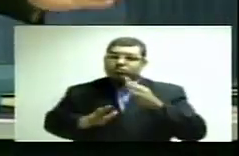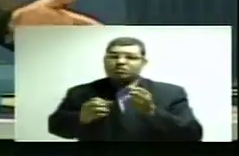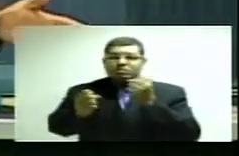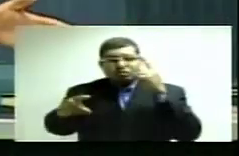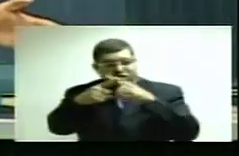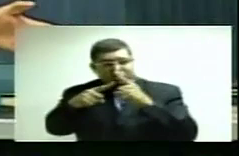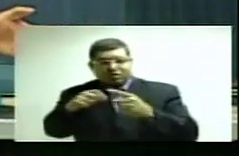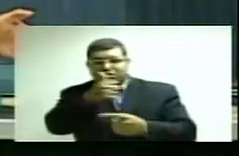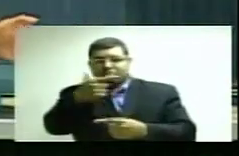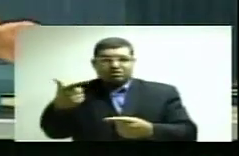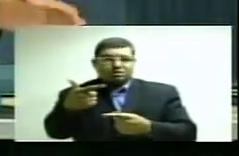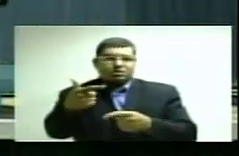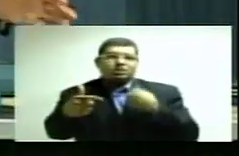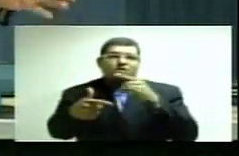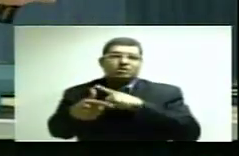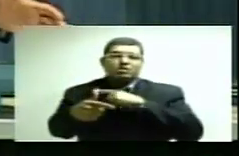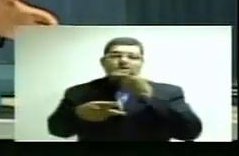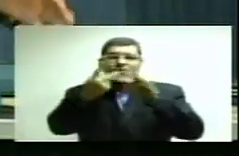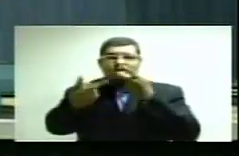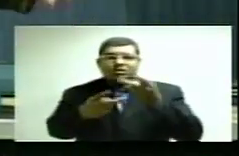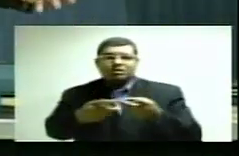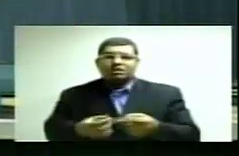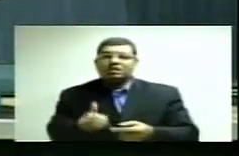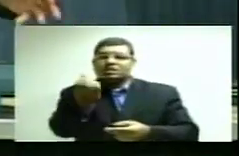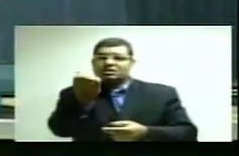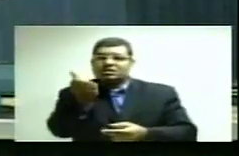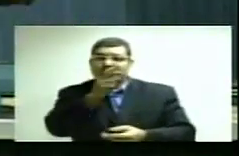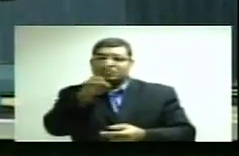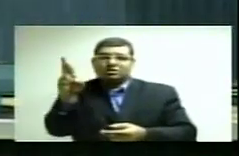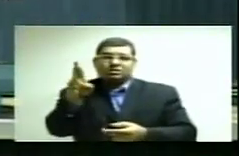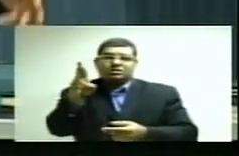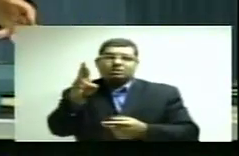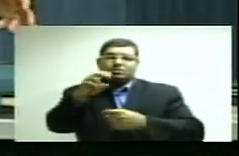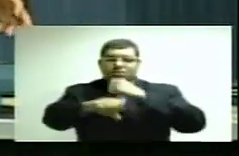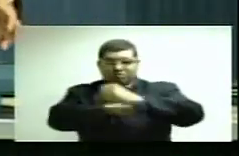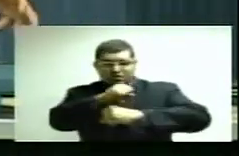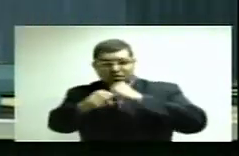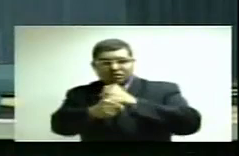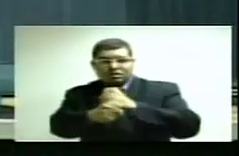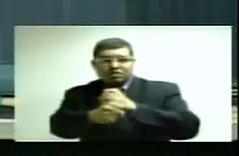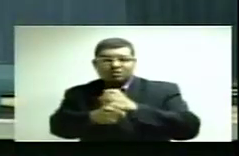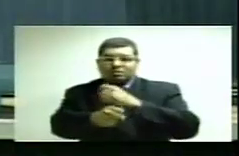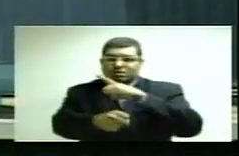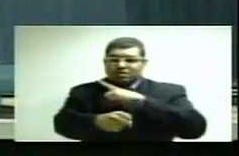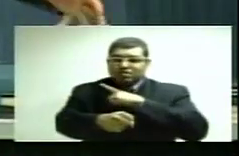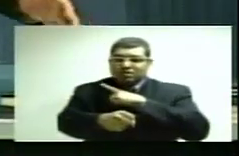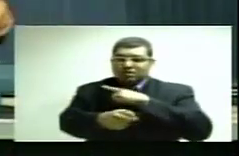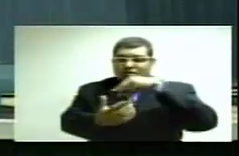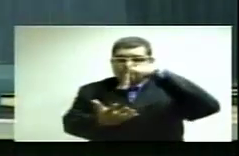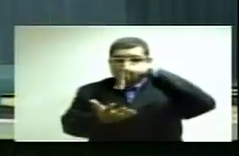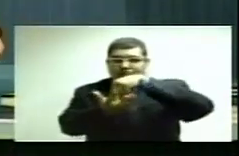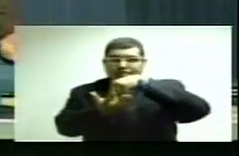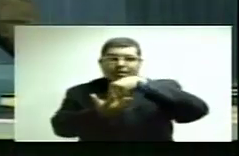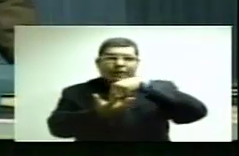Multiplica isso por 12, nós estamos falando de 6 milhões de reais por ano para manter a arena em